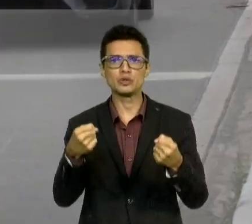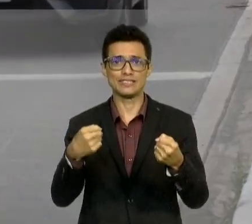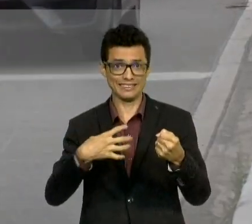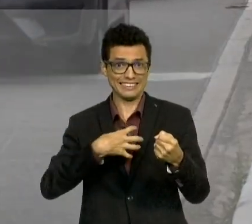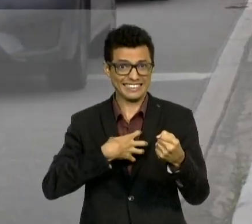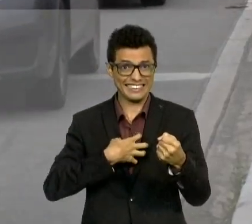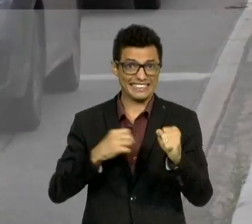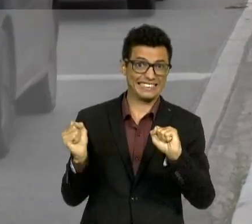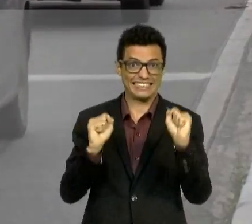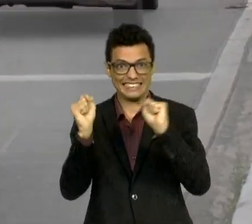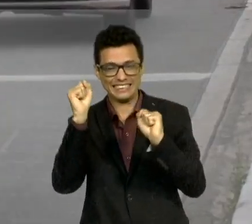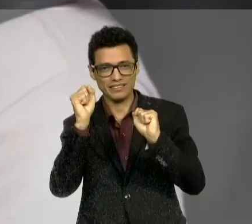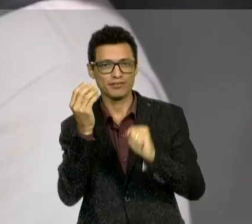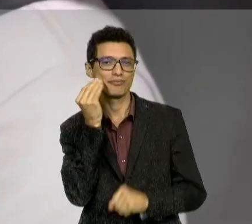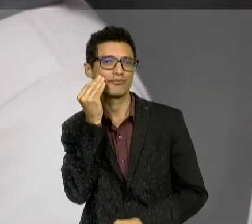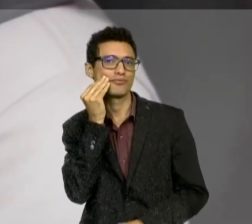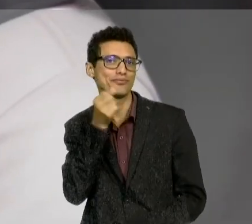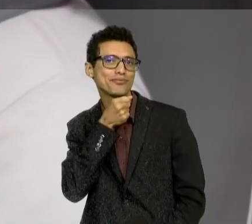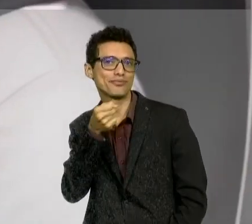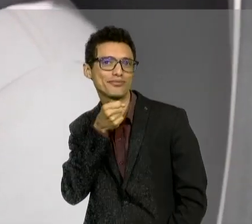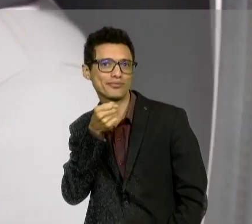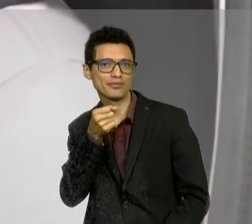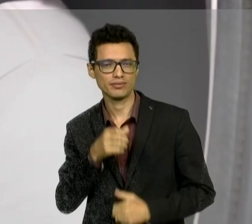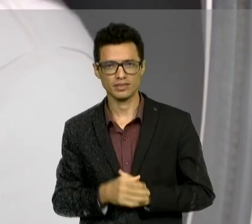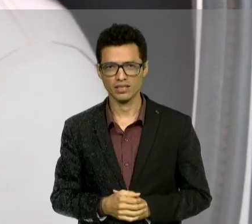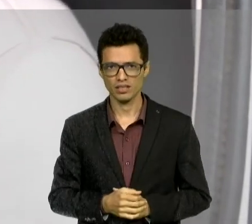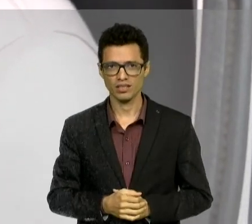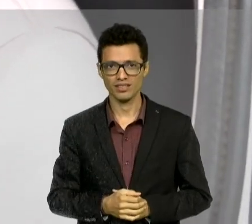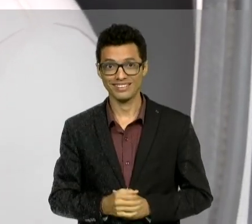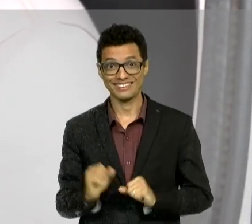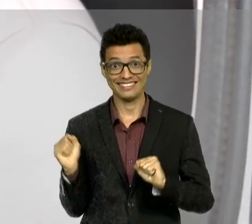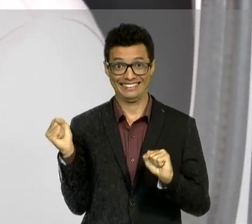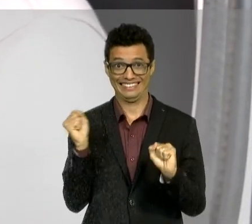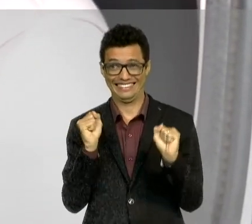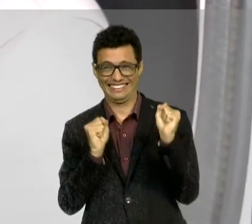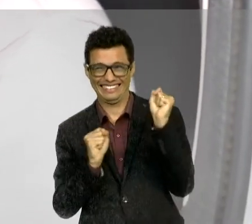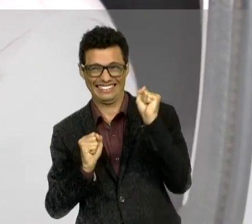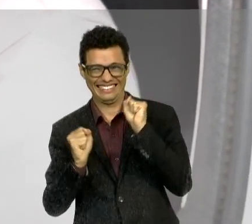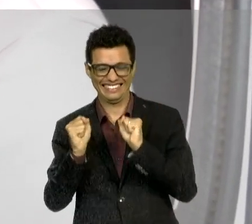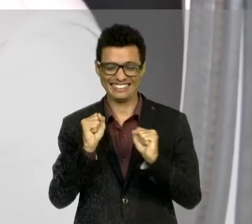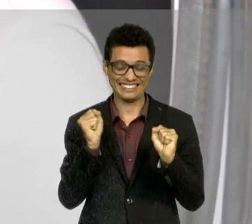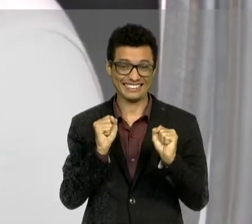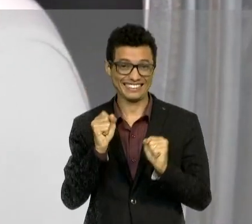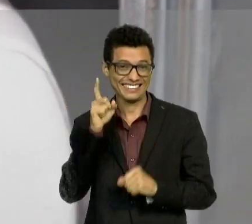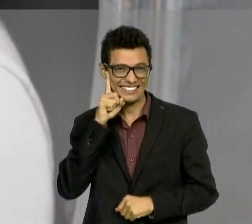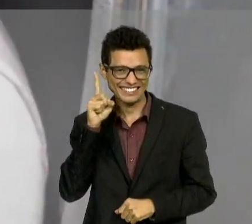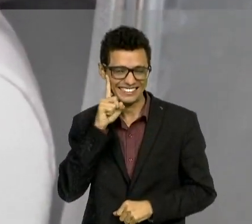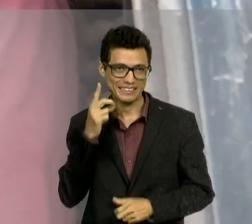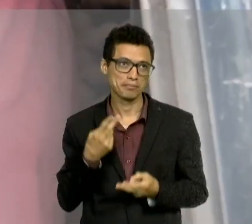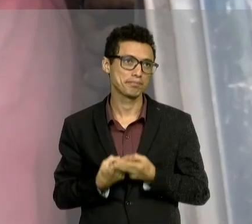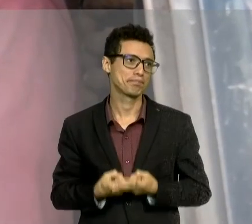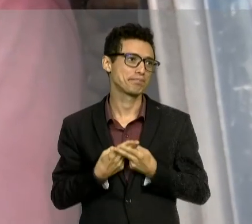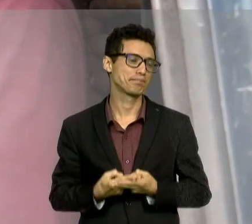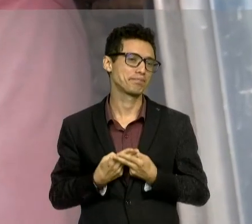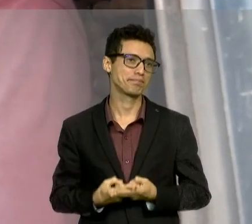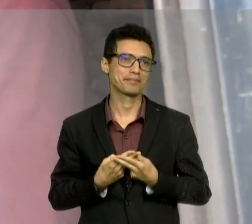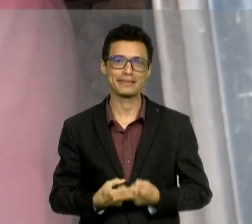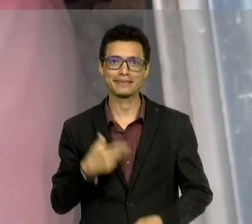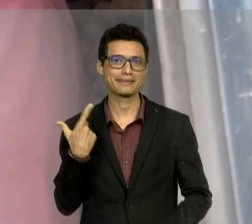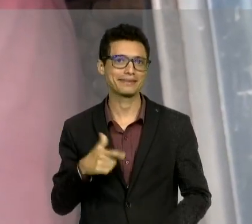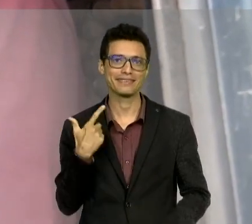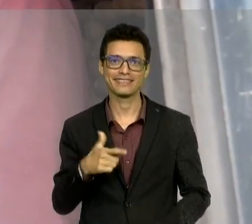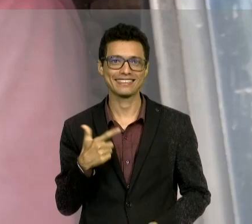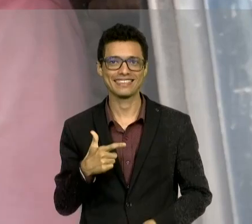a palavra, o motorista. O estresse, né? Esse estresse do dia a dia, a falta de paciência. Desengarrafamento,